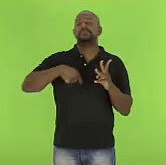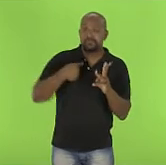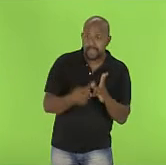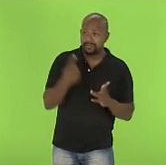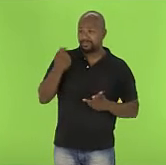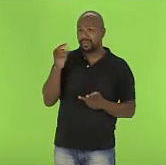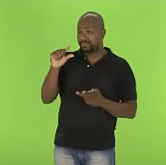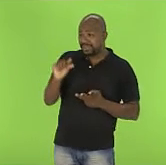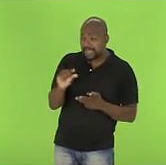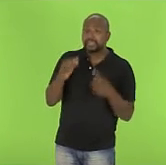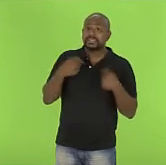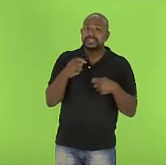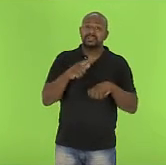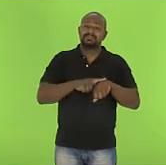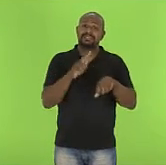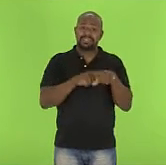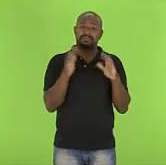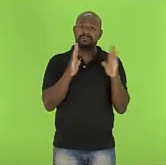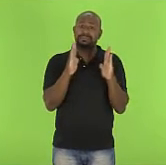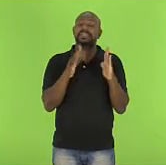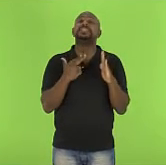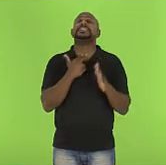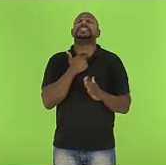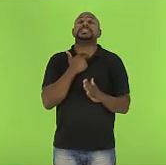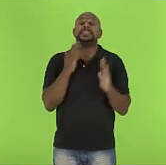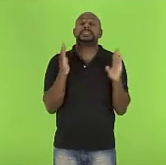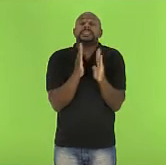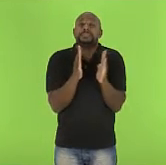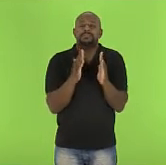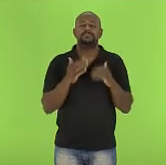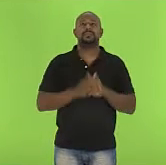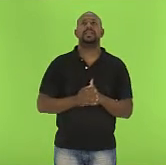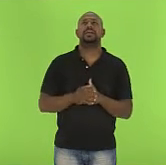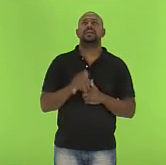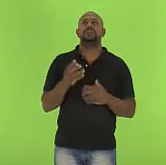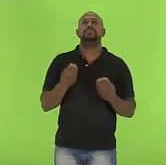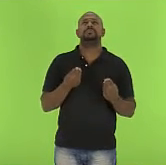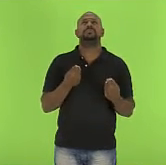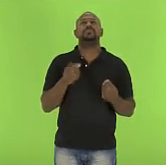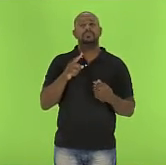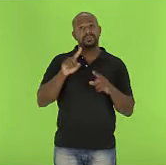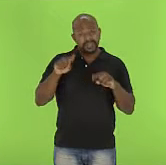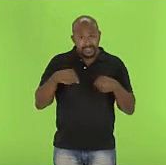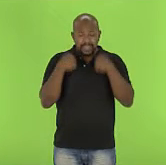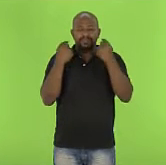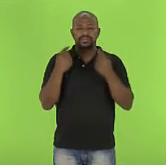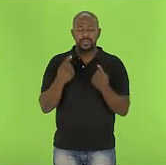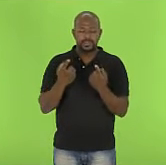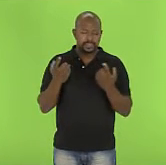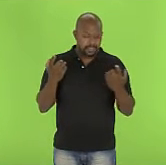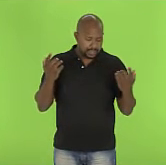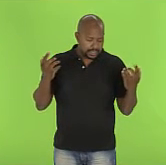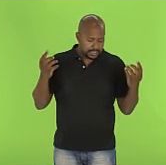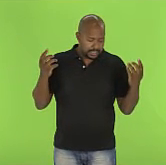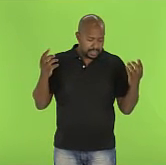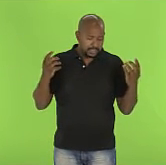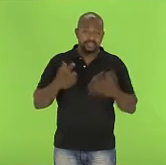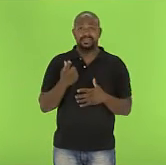Além da gente ter uma verba pequena, a gente ainda tinha um tempo reduzido. Sim. Então era um desafio